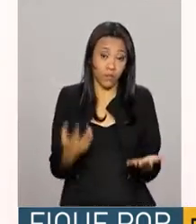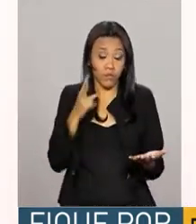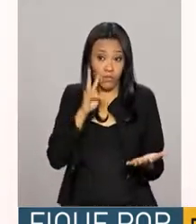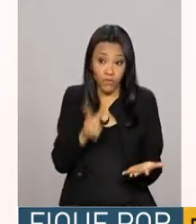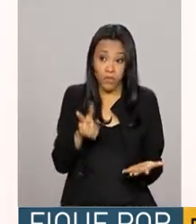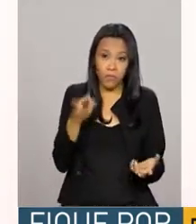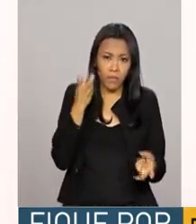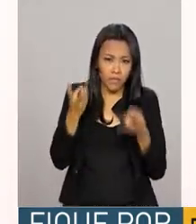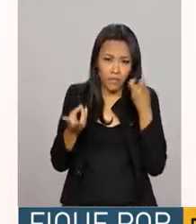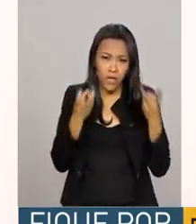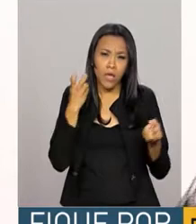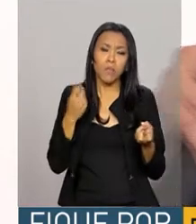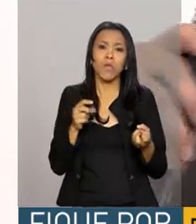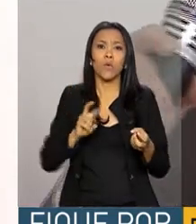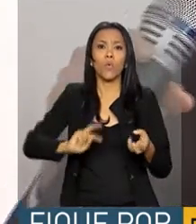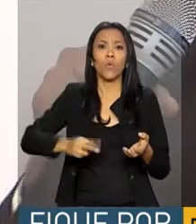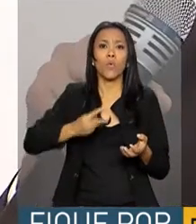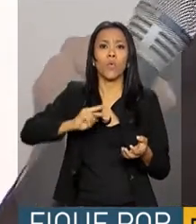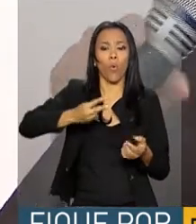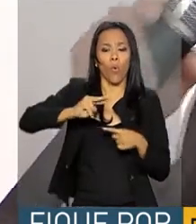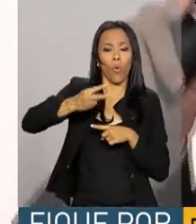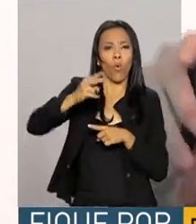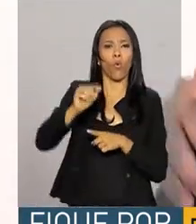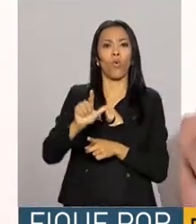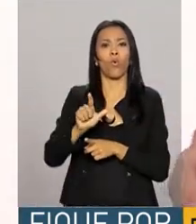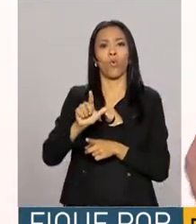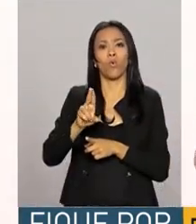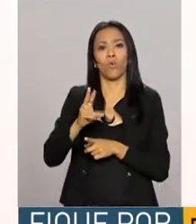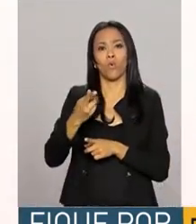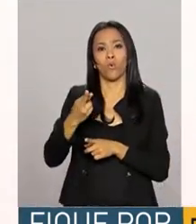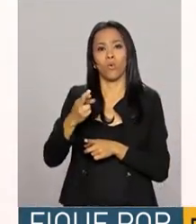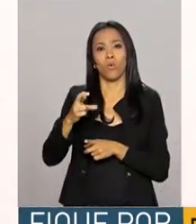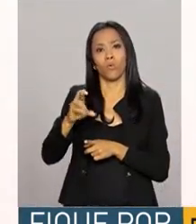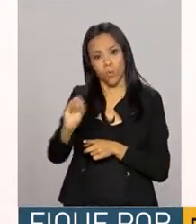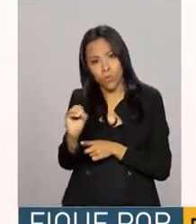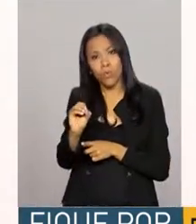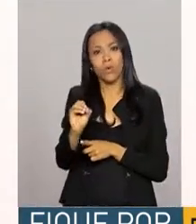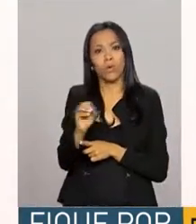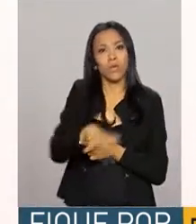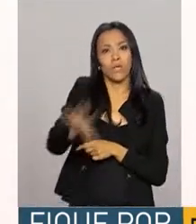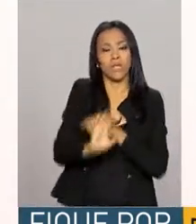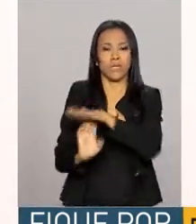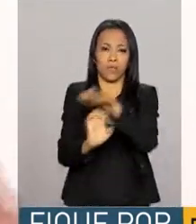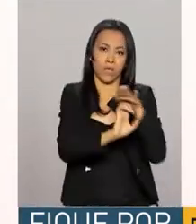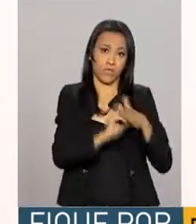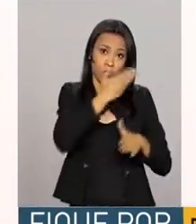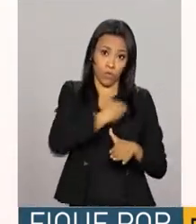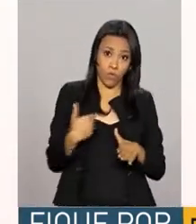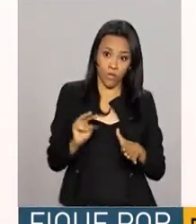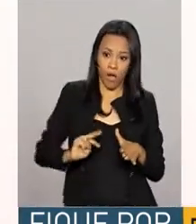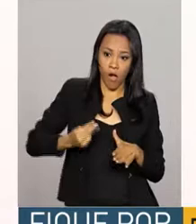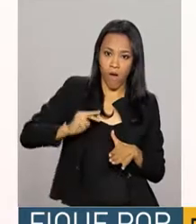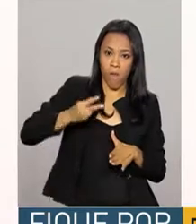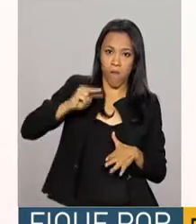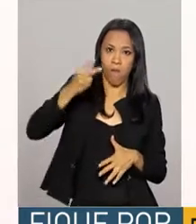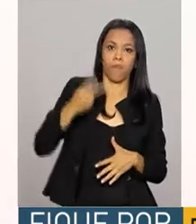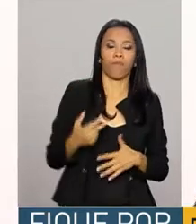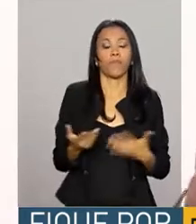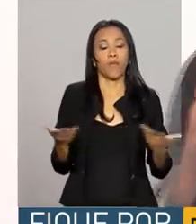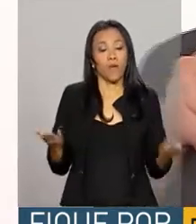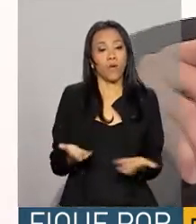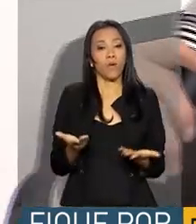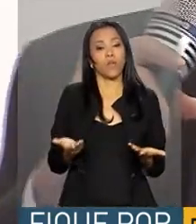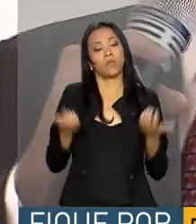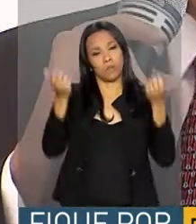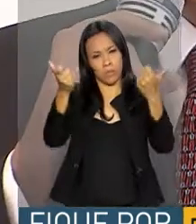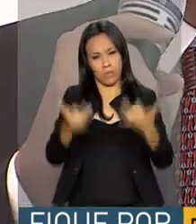estatais anunciado no dia de ontem agora estou falando de um governo nosso nosso digo meu e dos senhores e das senhoras